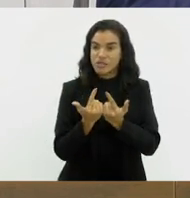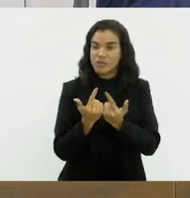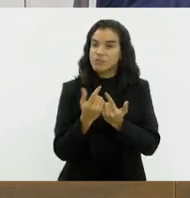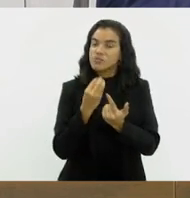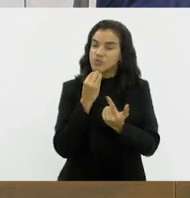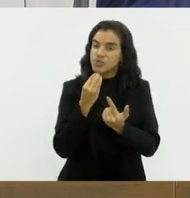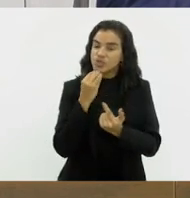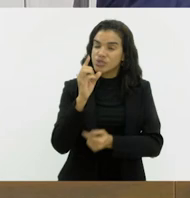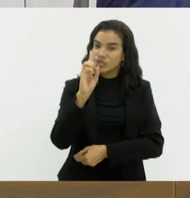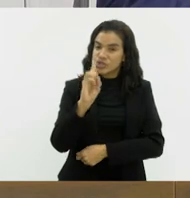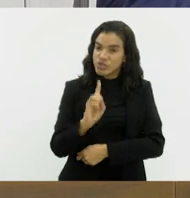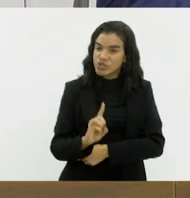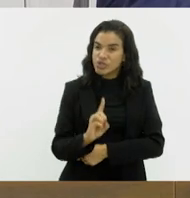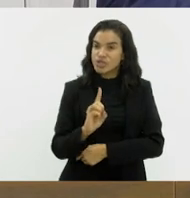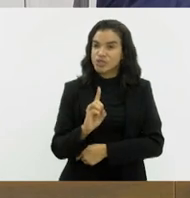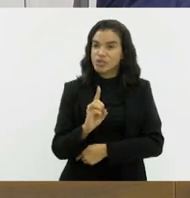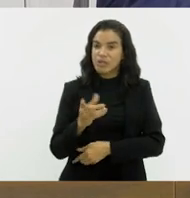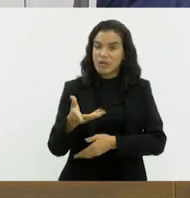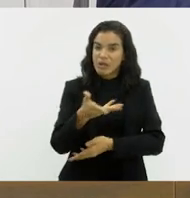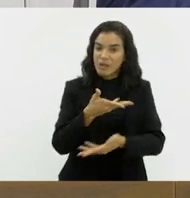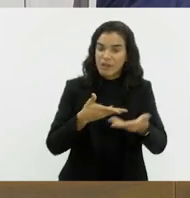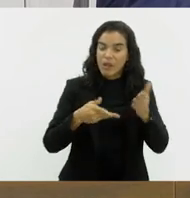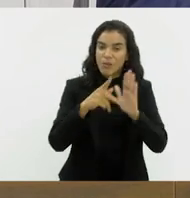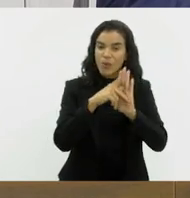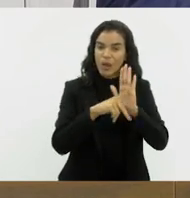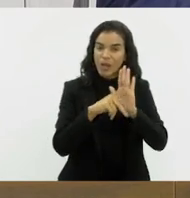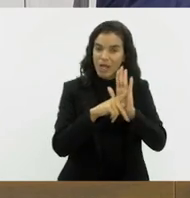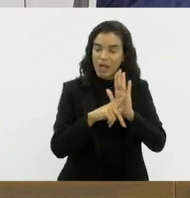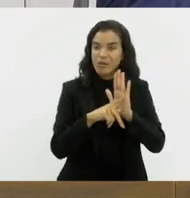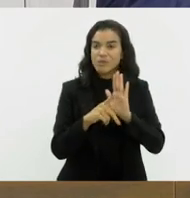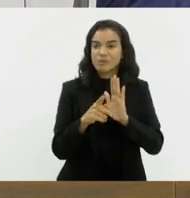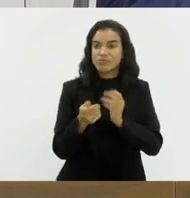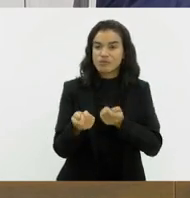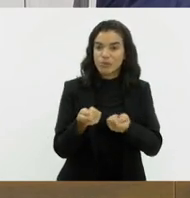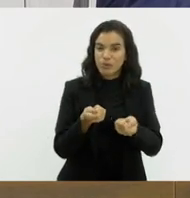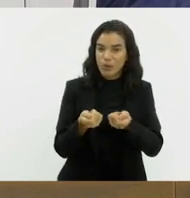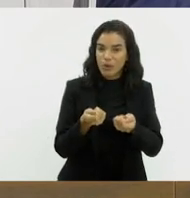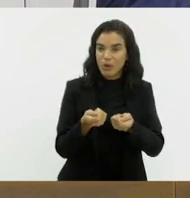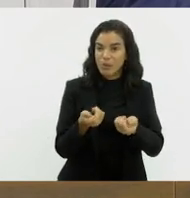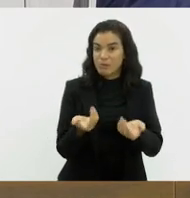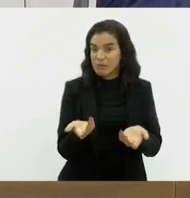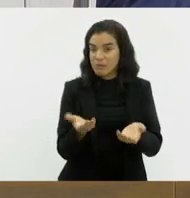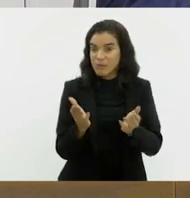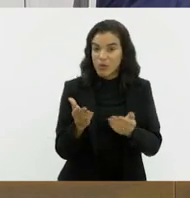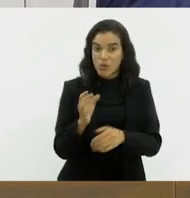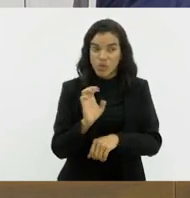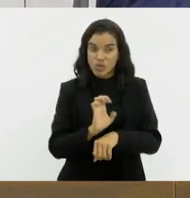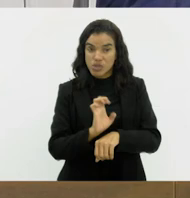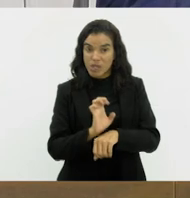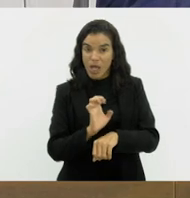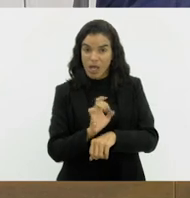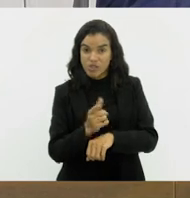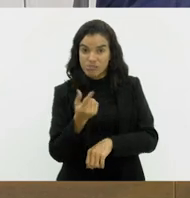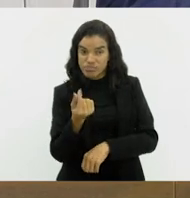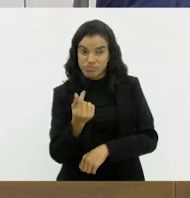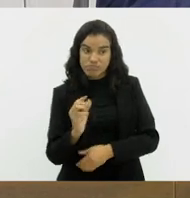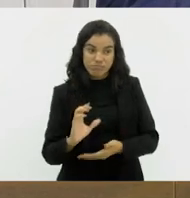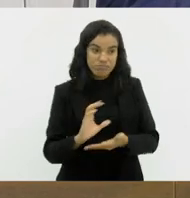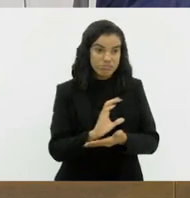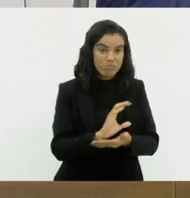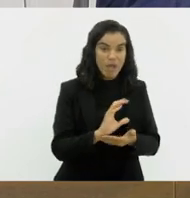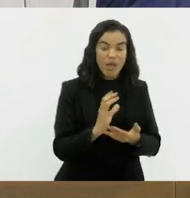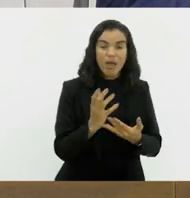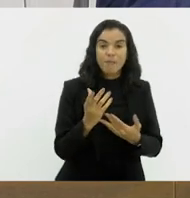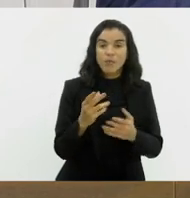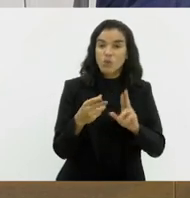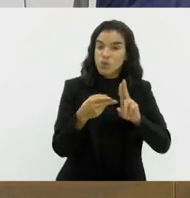dirige as atividades associadas ao relacionamento do Programa de Controle de Tuberculose no sistema prisional, já que o Estado do Rio de Janeiro aderiu à PNASP, já que o